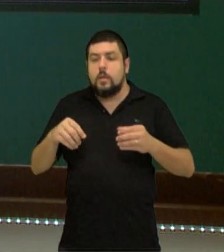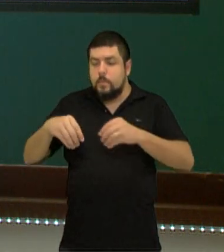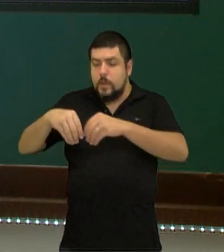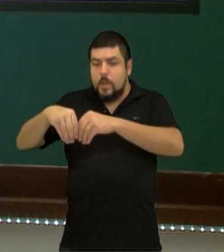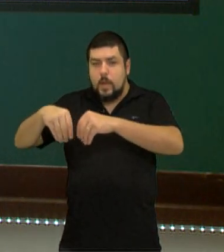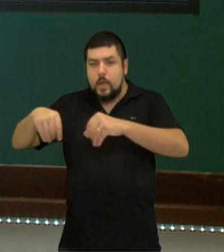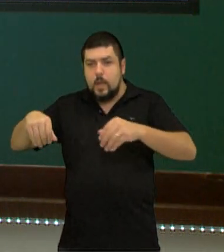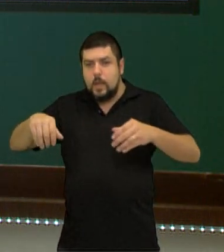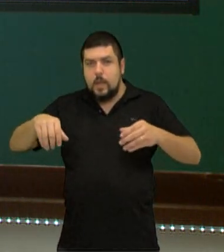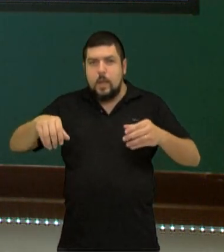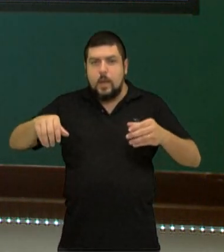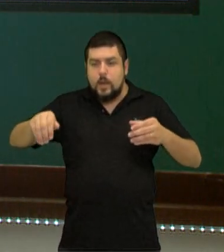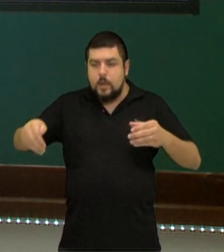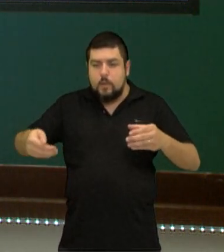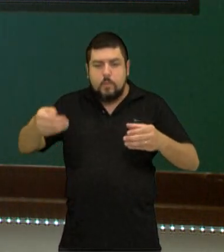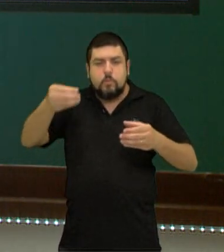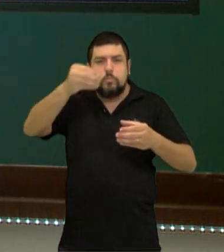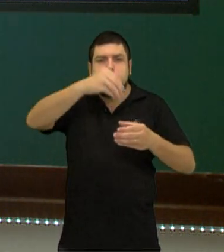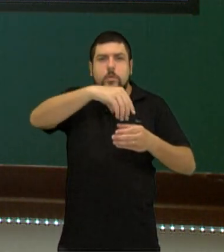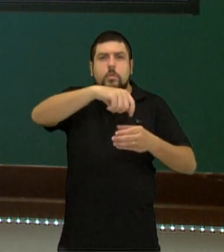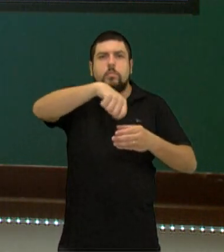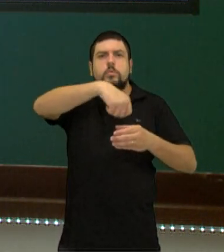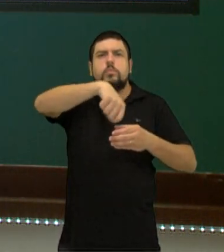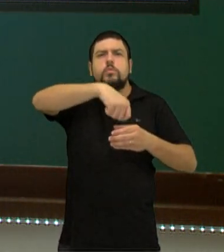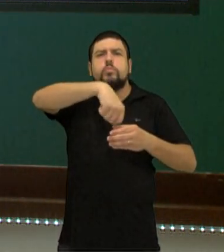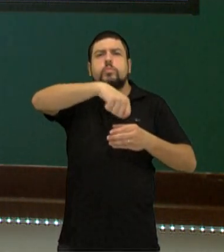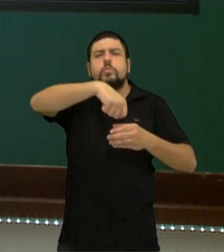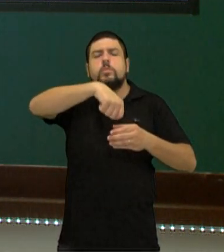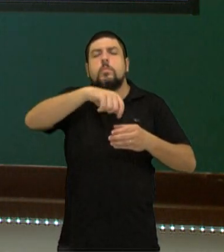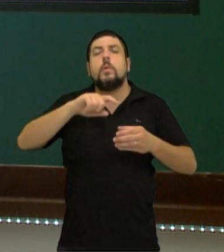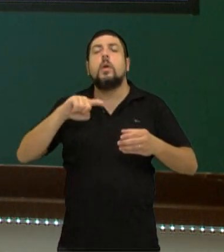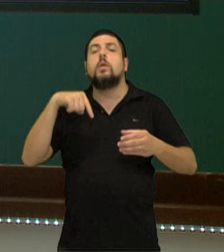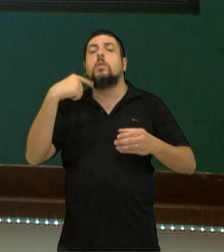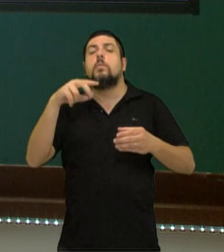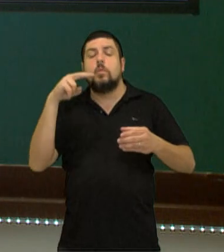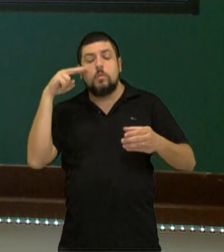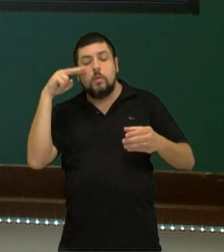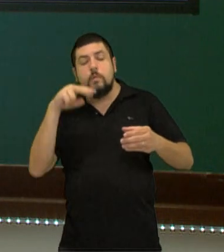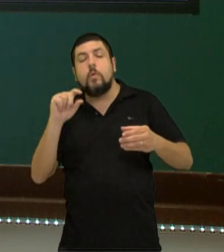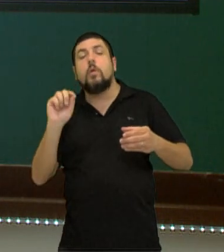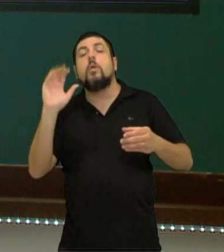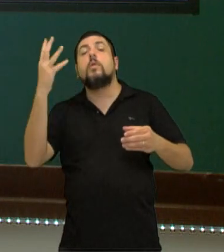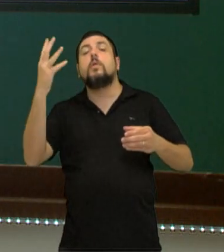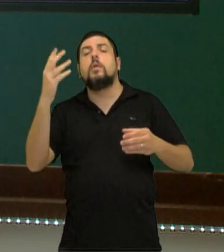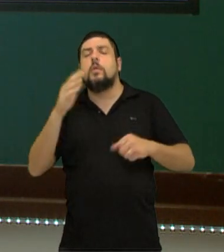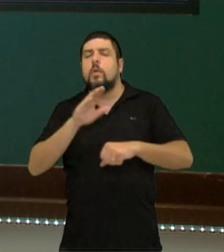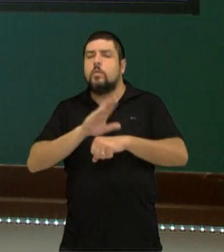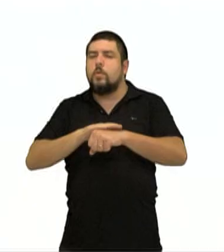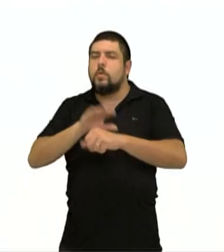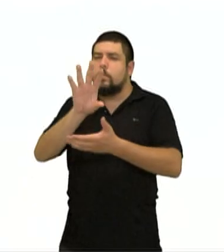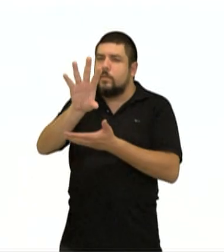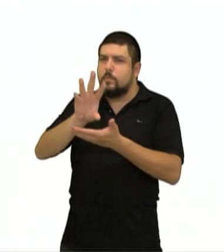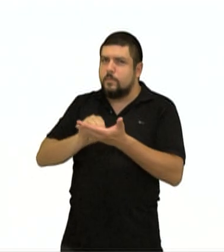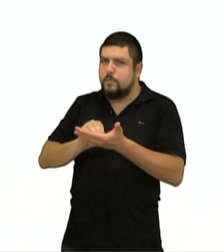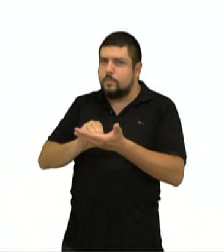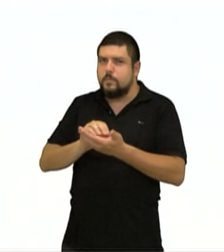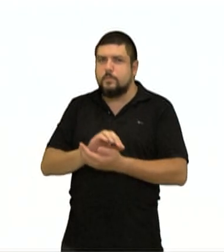pouco de areia, mexer bem e observar o que vai acontecer. Eu vou dar um tempinho para vocês copiarem e eu já